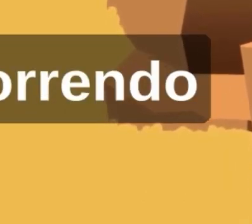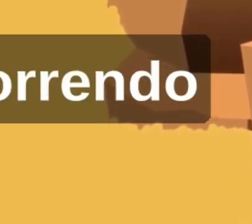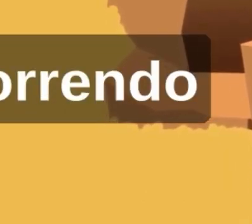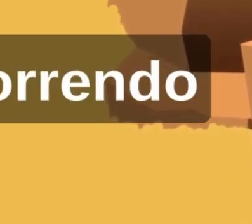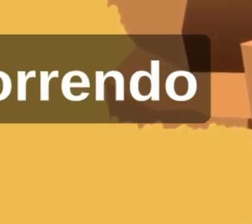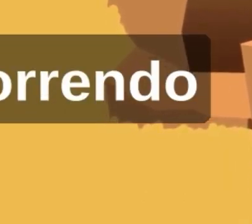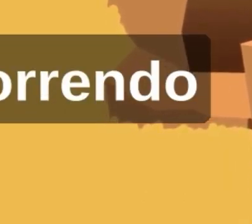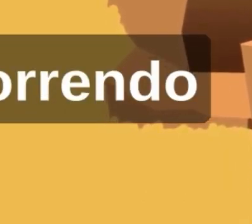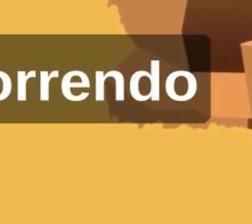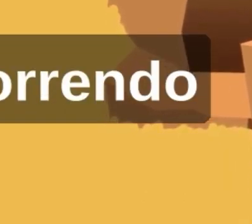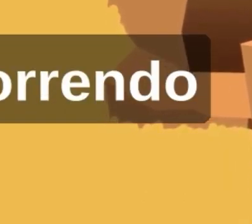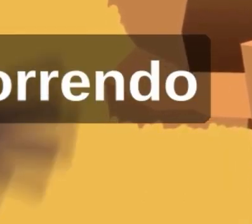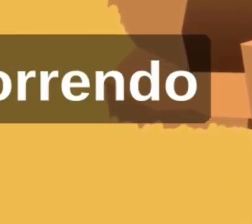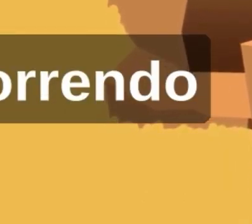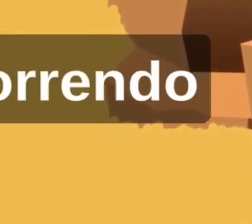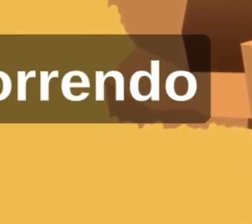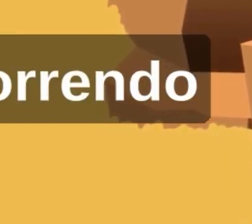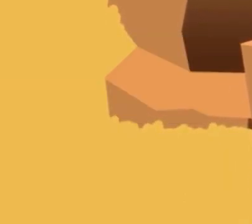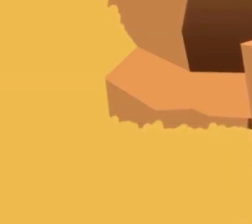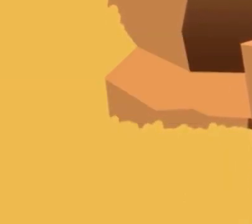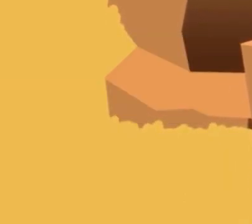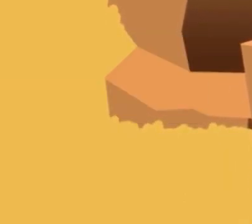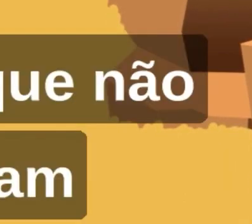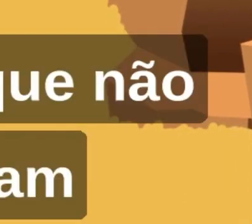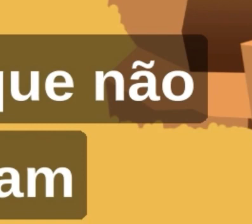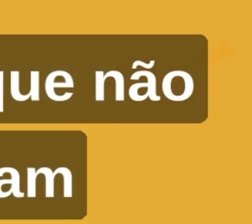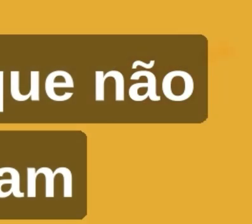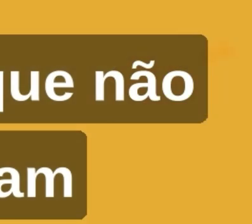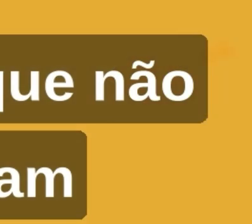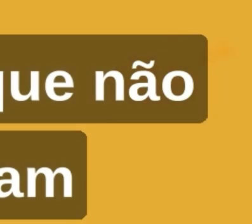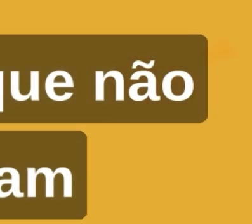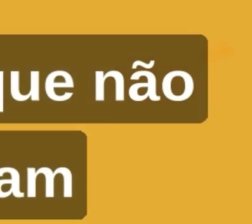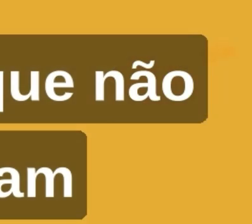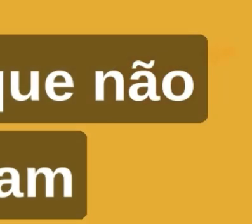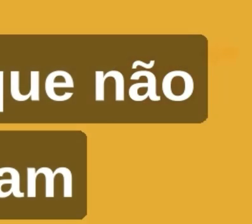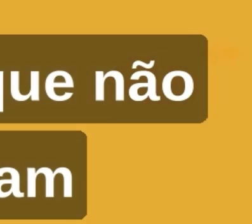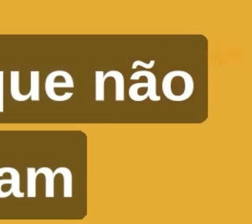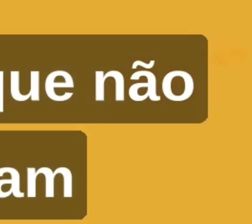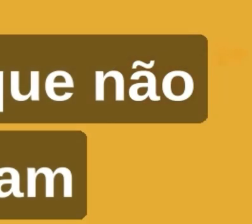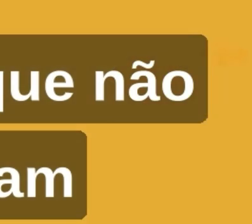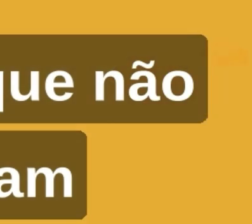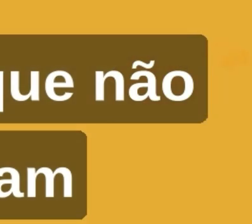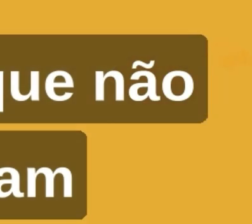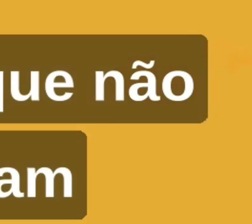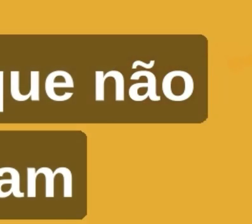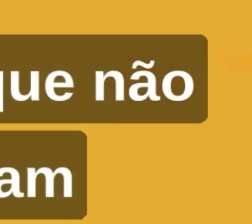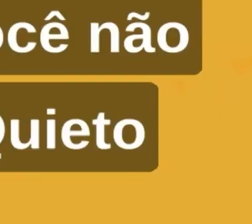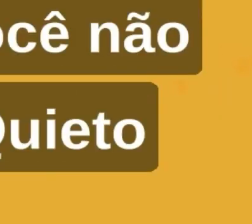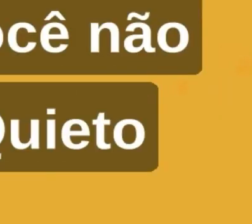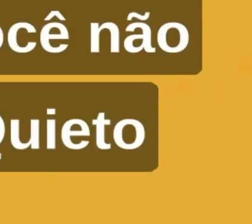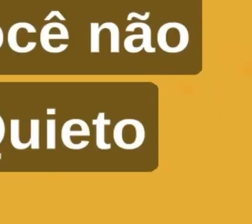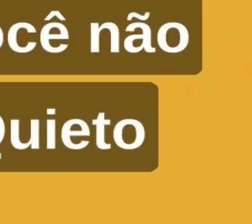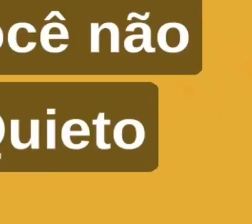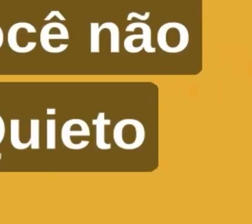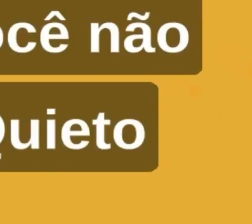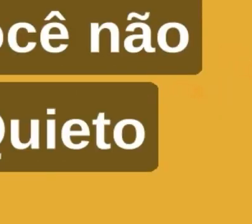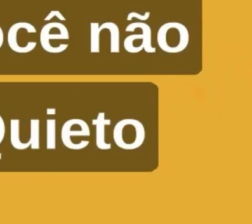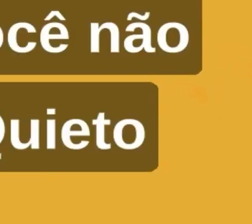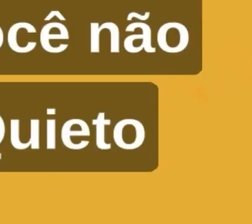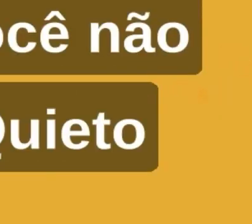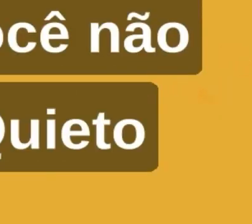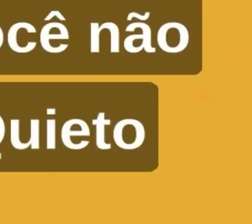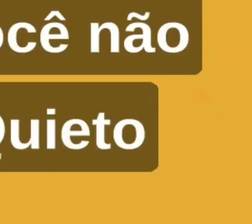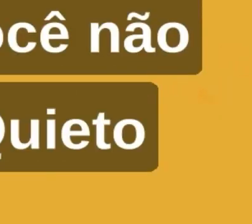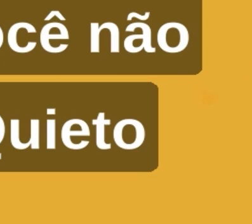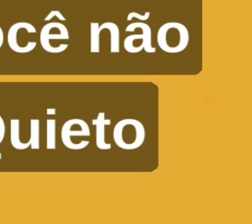Sancho, assustado, saiu correndo para resgatá-los. Meu senhor, eu avisei que não eram gigantes, que eram moinhos de vento, mas